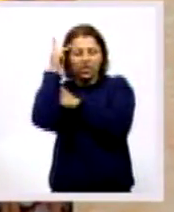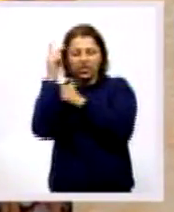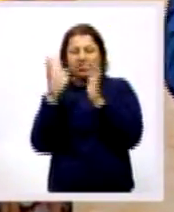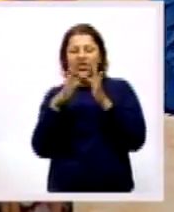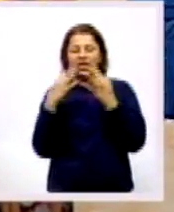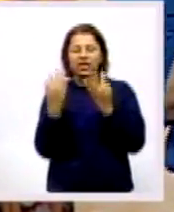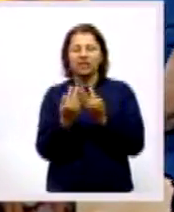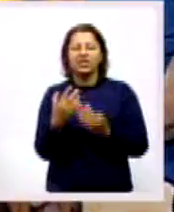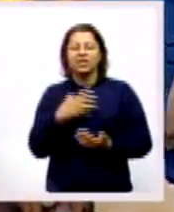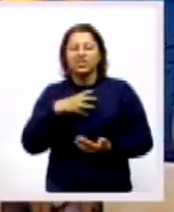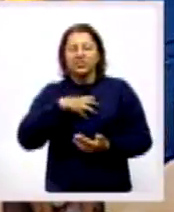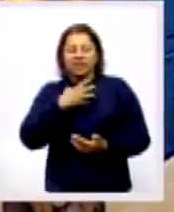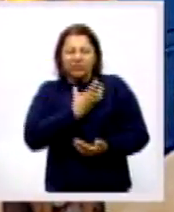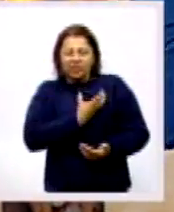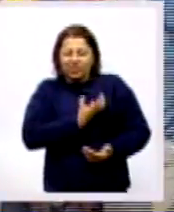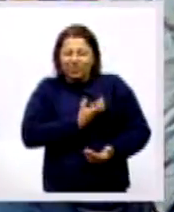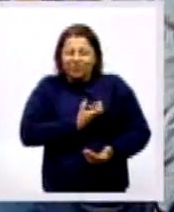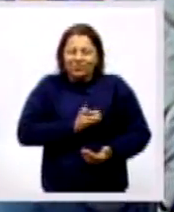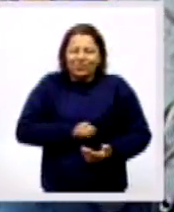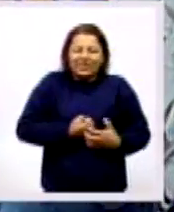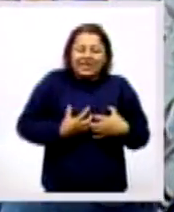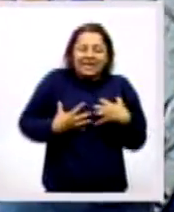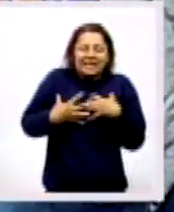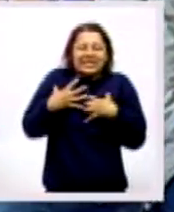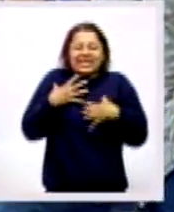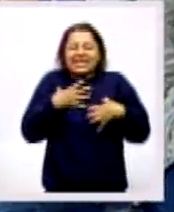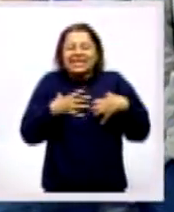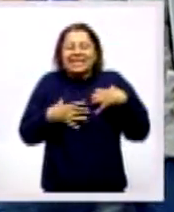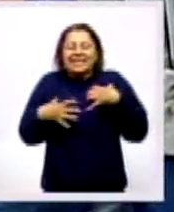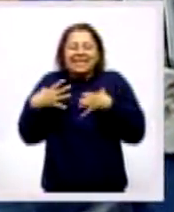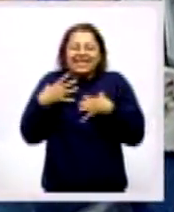já vai me dando aquela agonia.